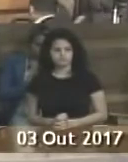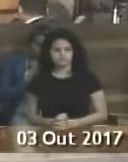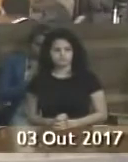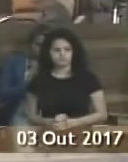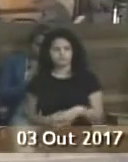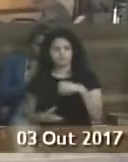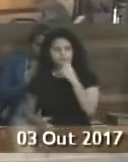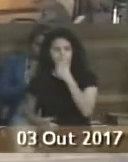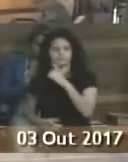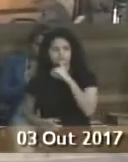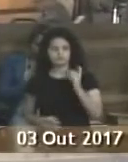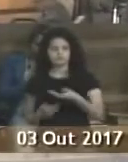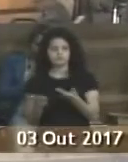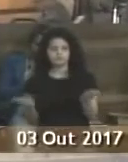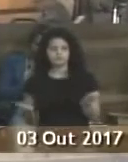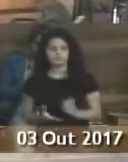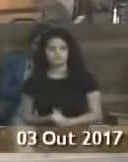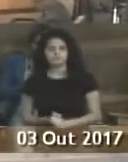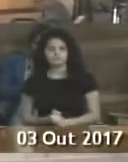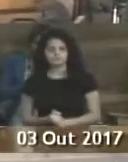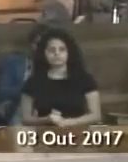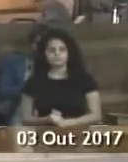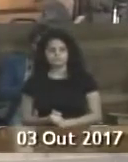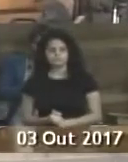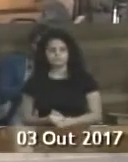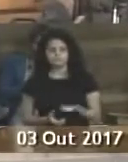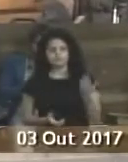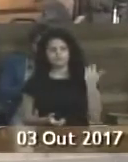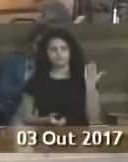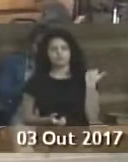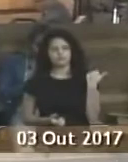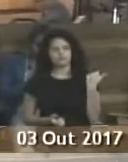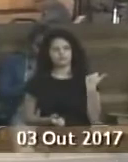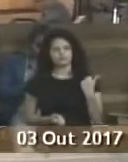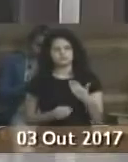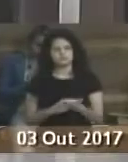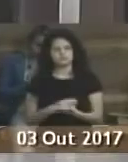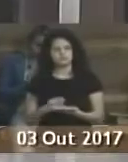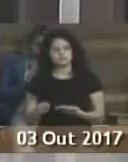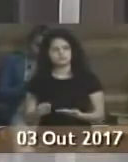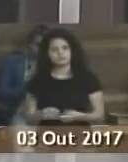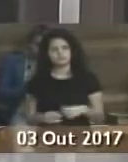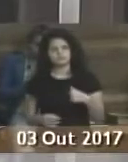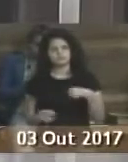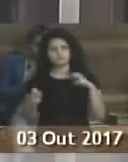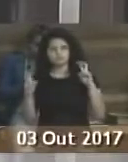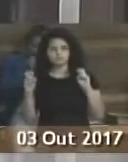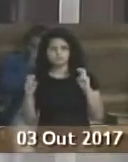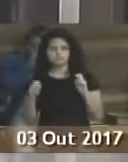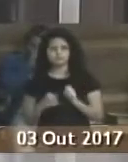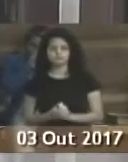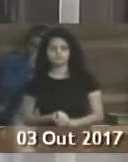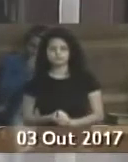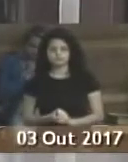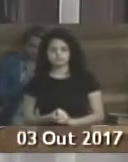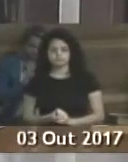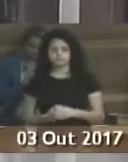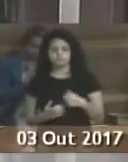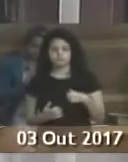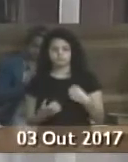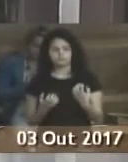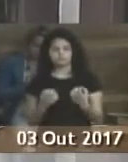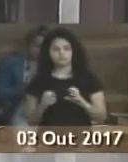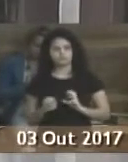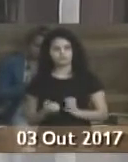Bom dia a todos. Bem, antes de iniciar as minhas matérias do expediente, eu